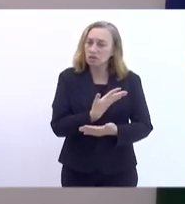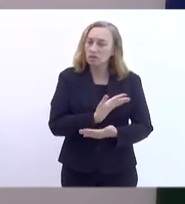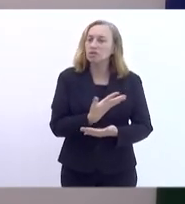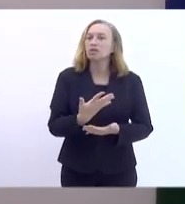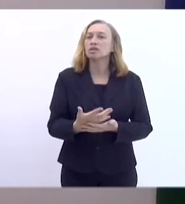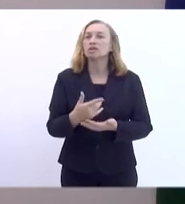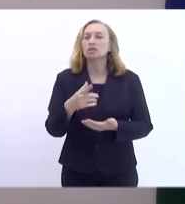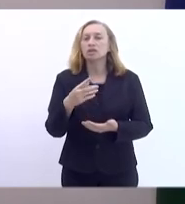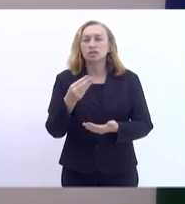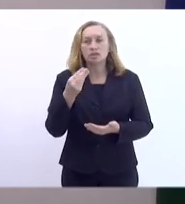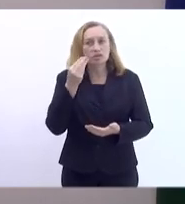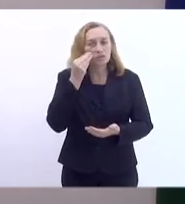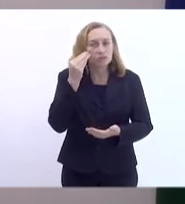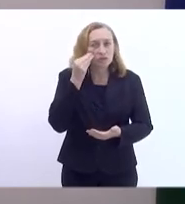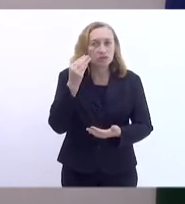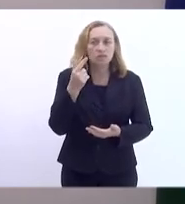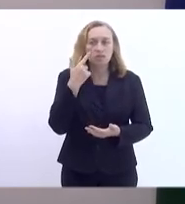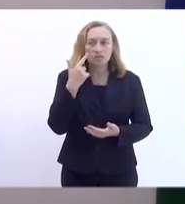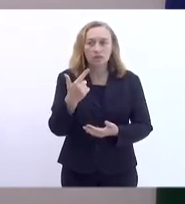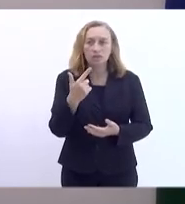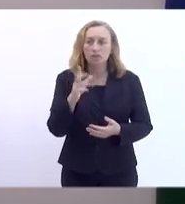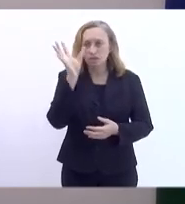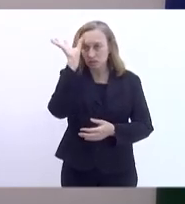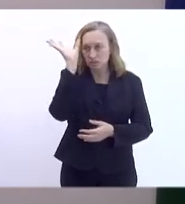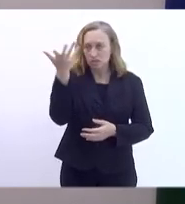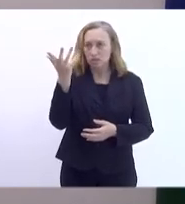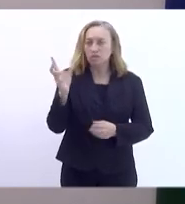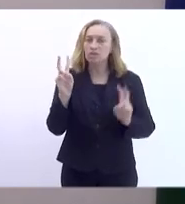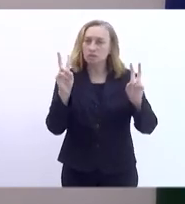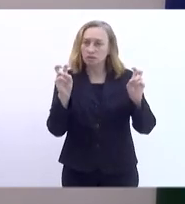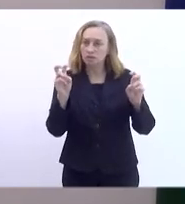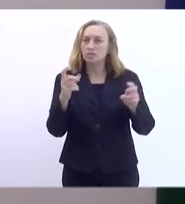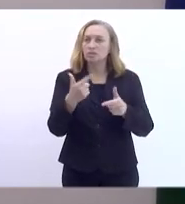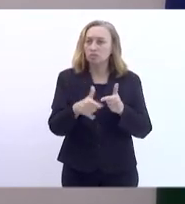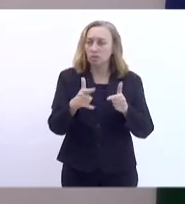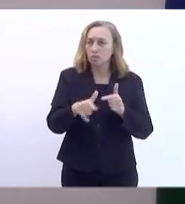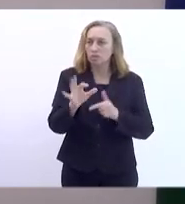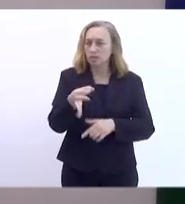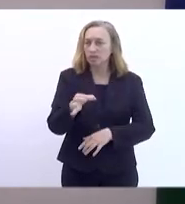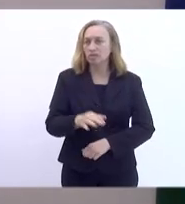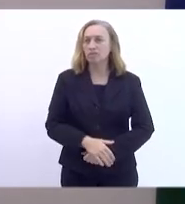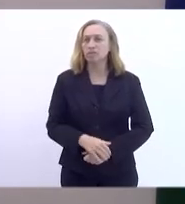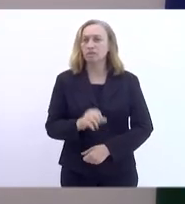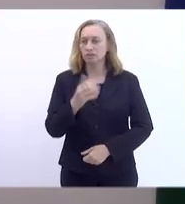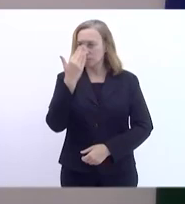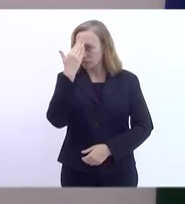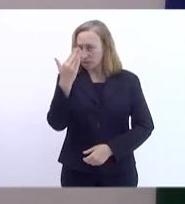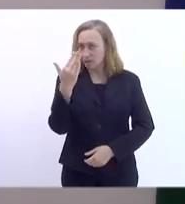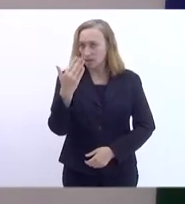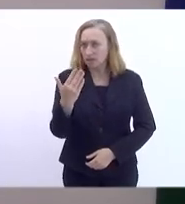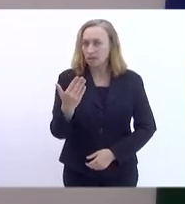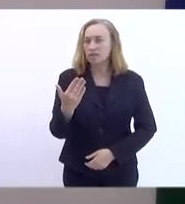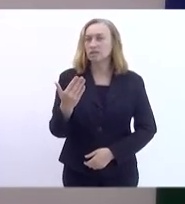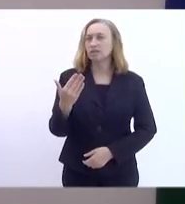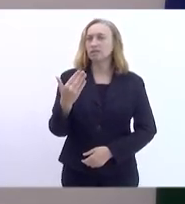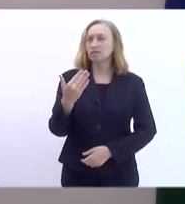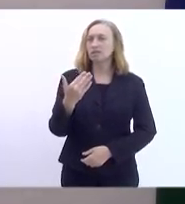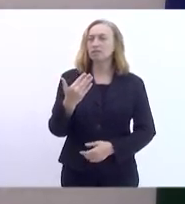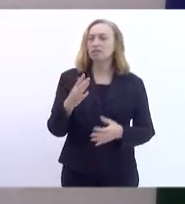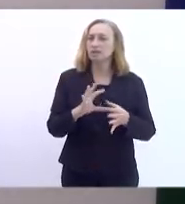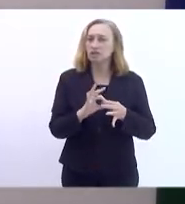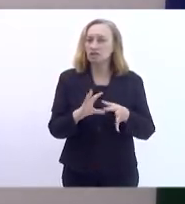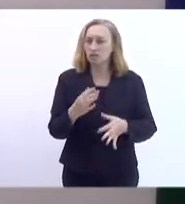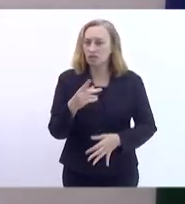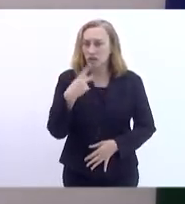está tentando construir aqui uma solução para essa problema definitivamente tá obrigada pela generosidade me